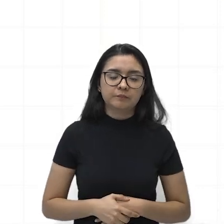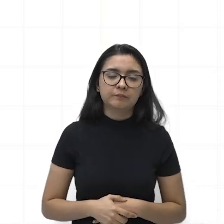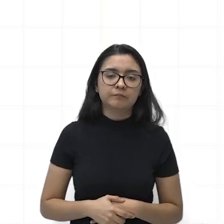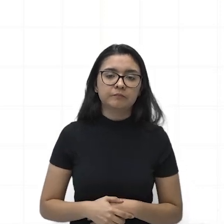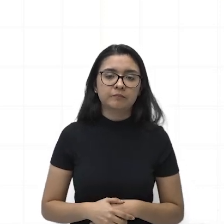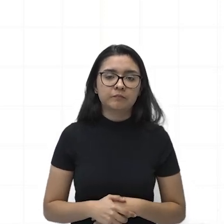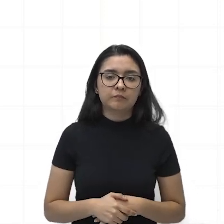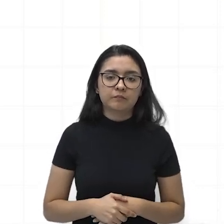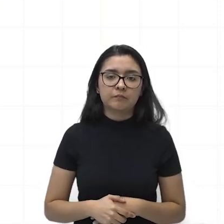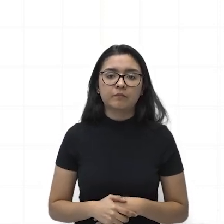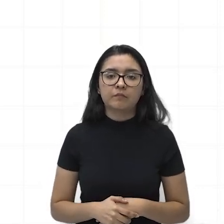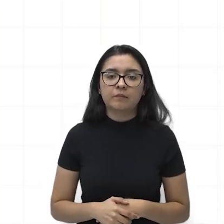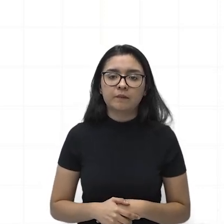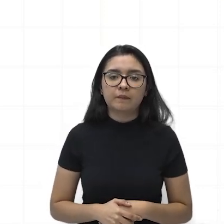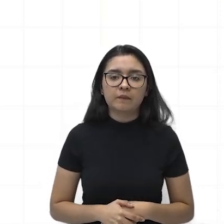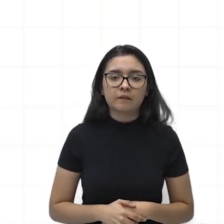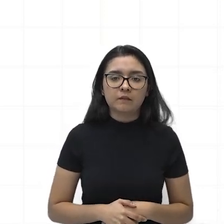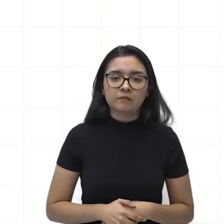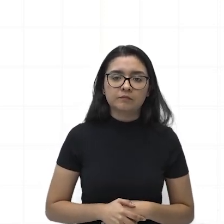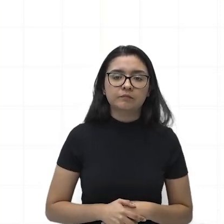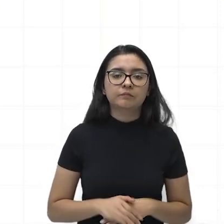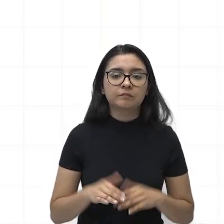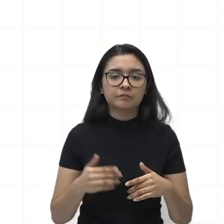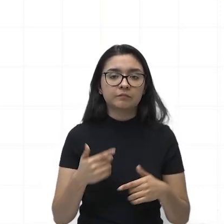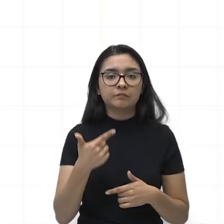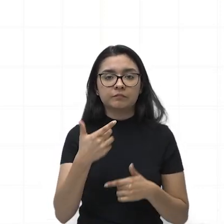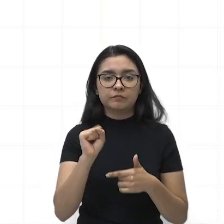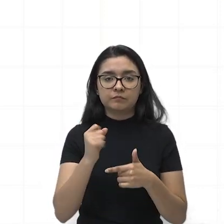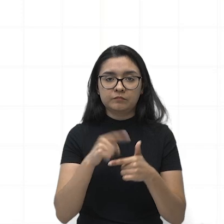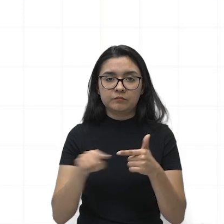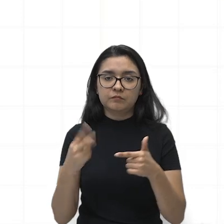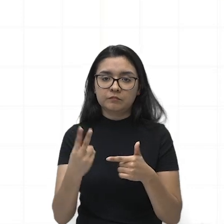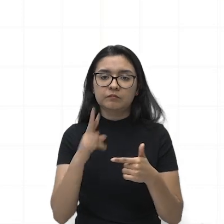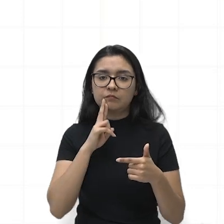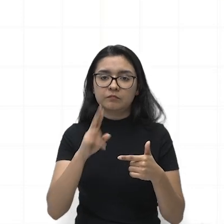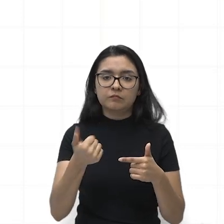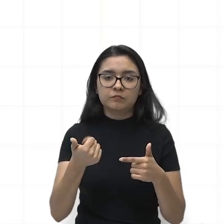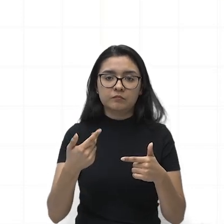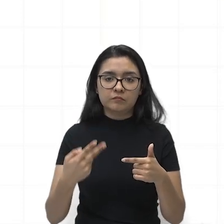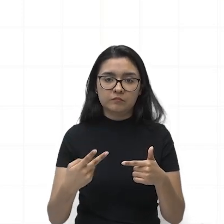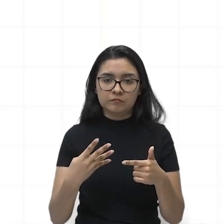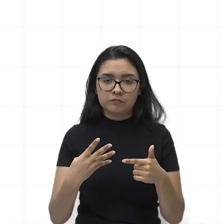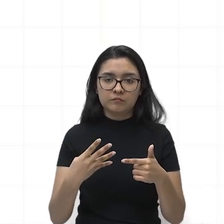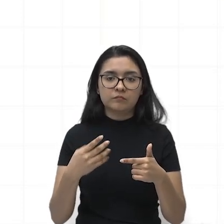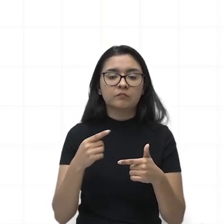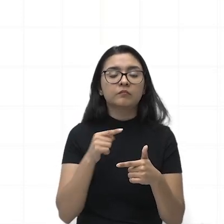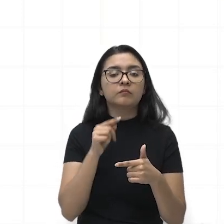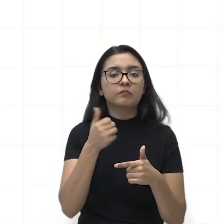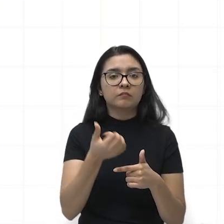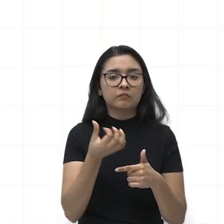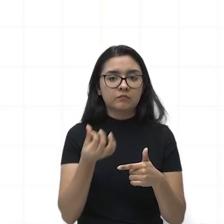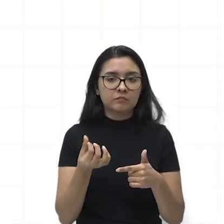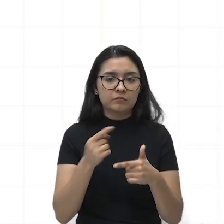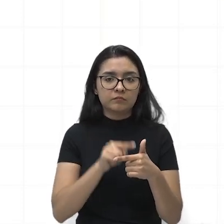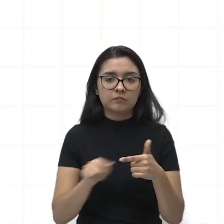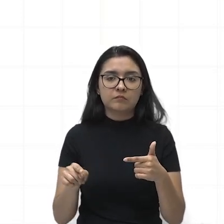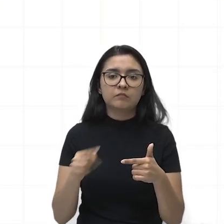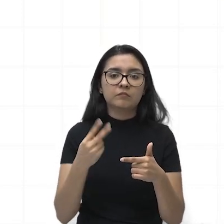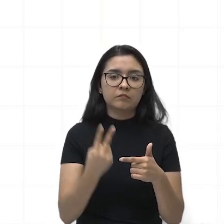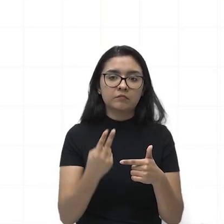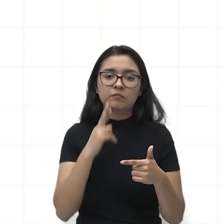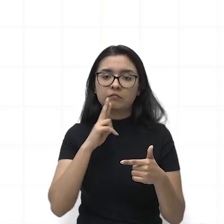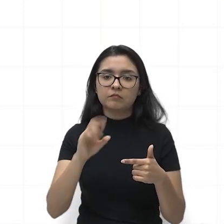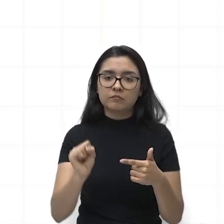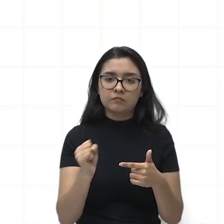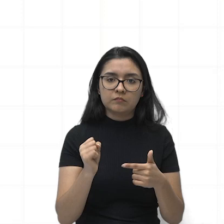Dividindo por 2, nós vamos ficar, então, com 28 dividido por 2, resposta 14. 16 dividido por 2, resposta 8.